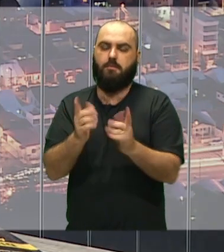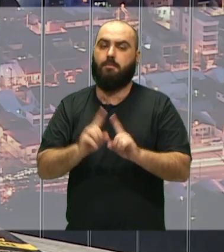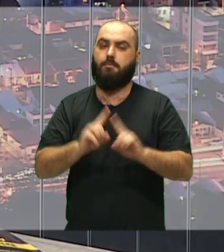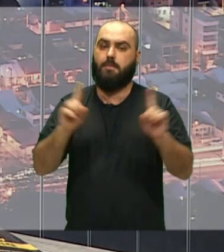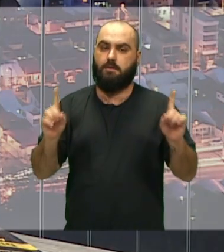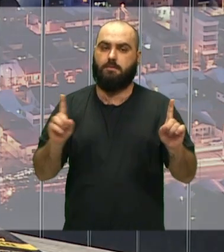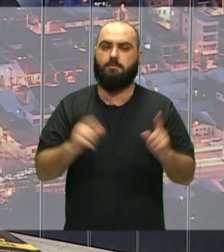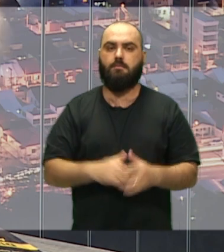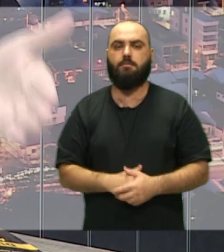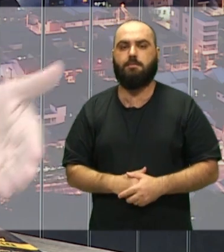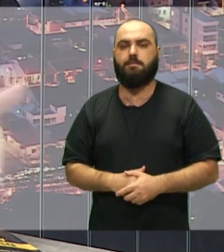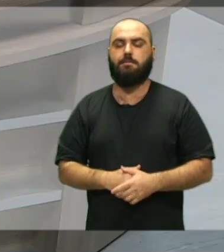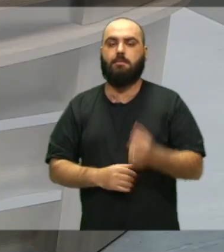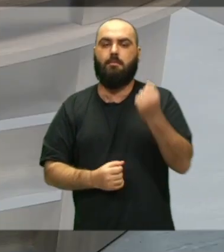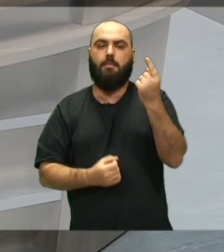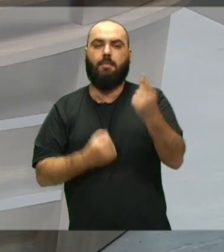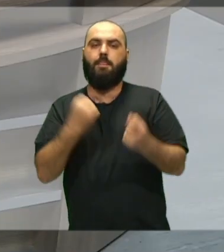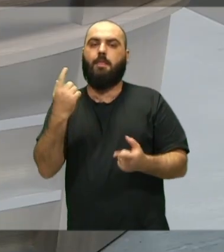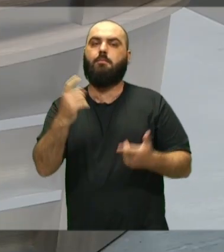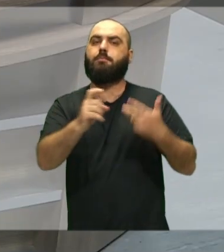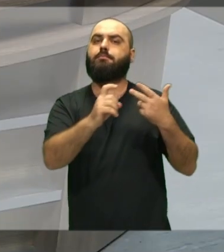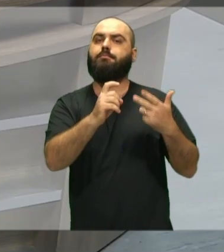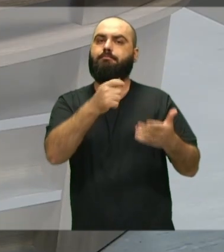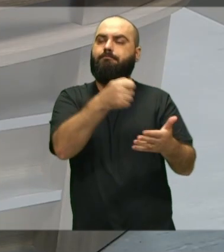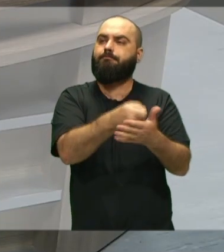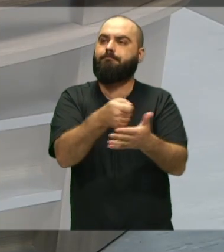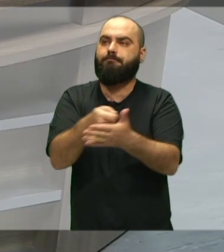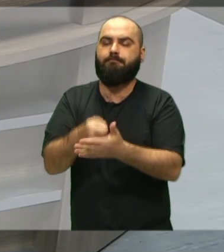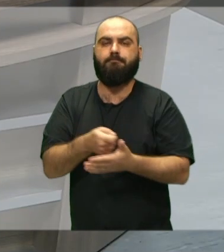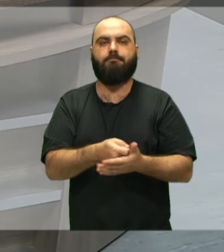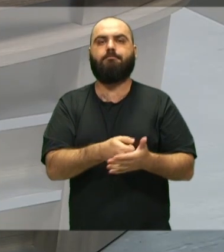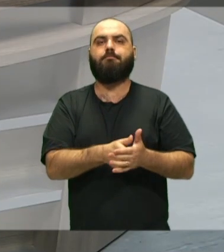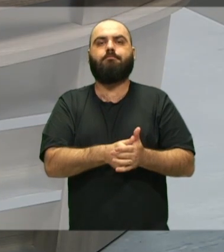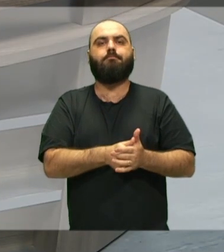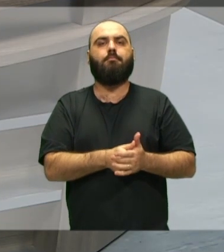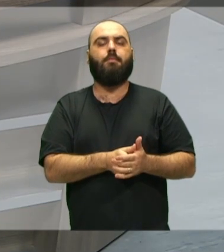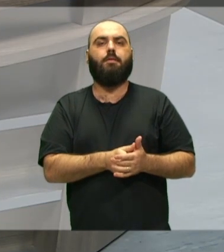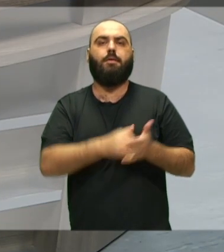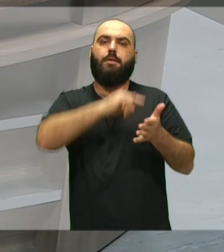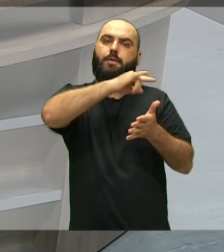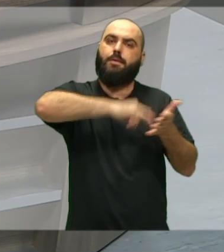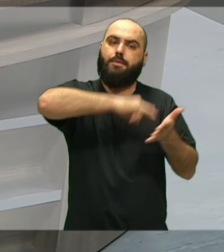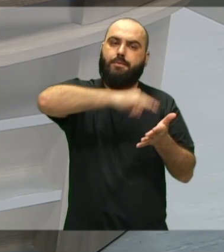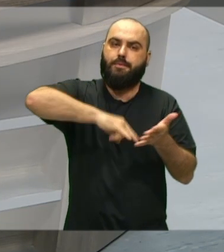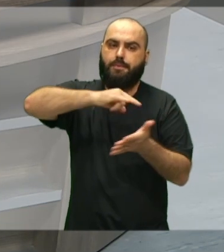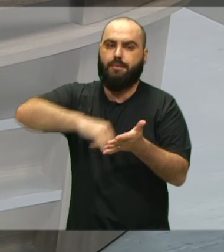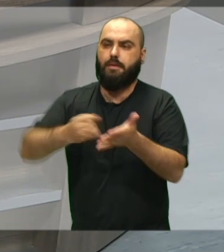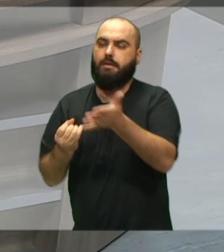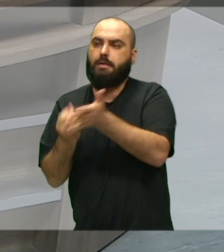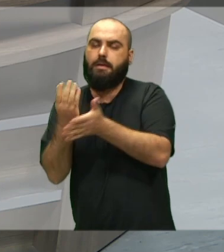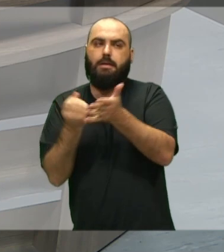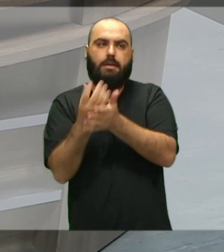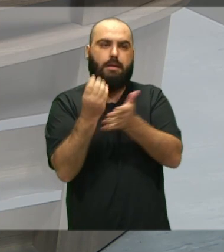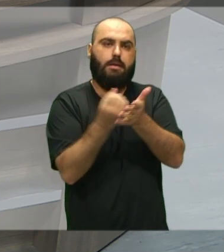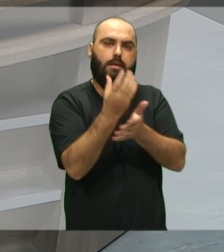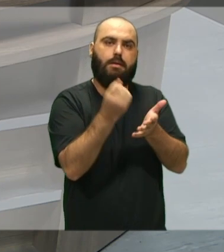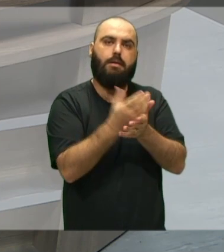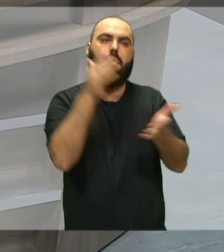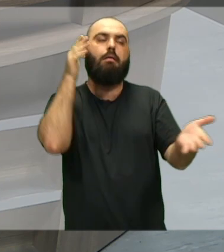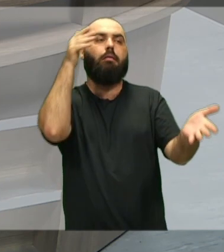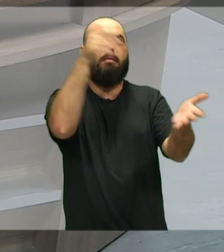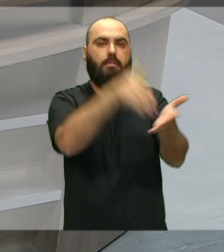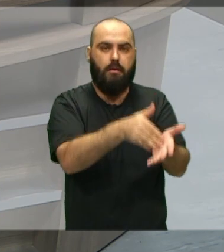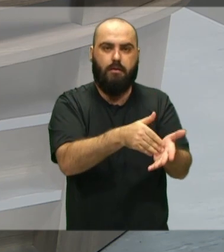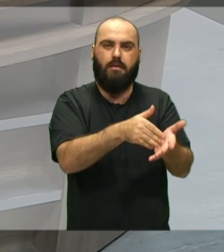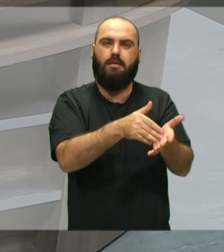Porém, determinadas exigências, às vezes assim, toda uma documentação que você tem que gerar até fazer aquela licitação,